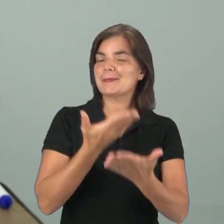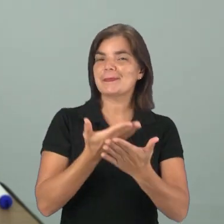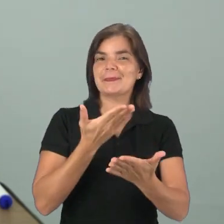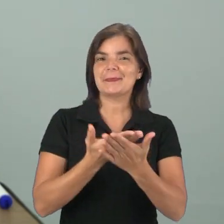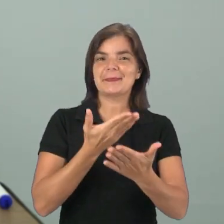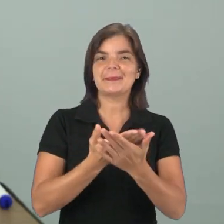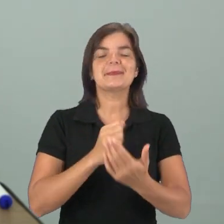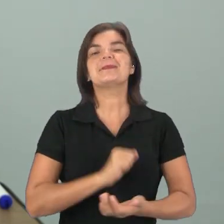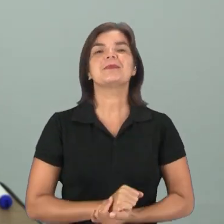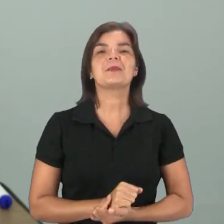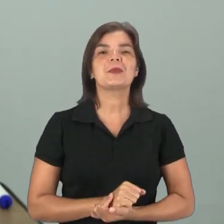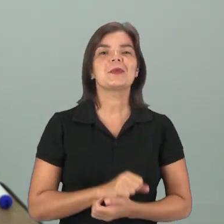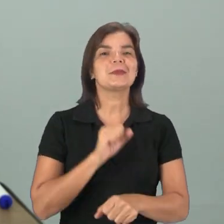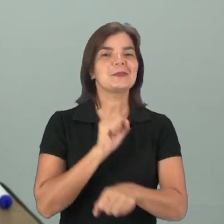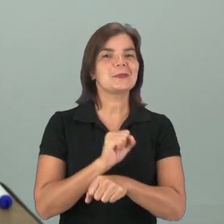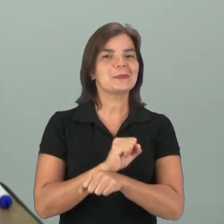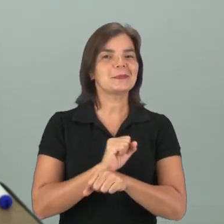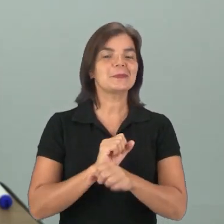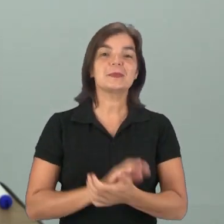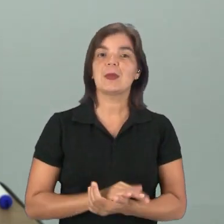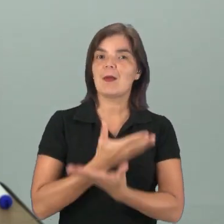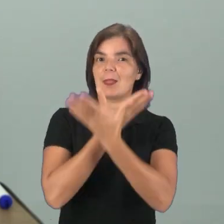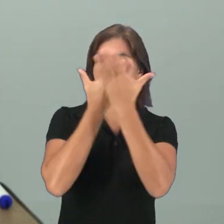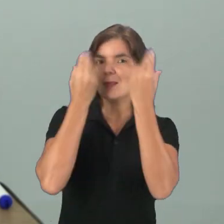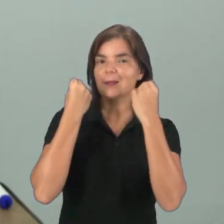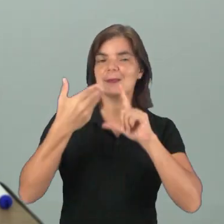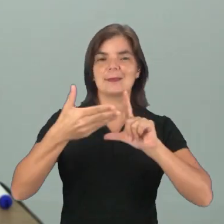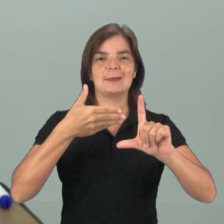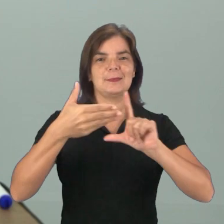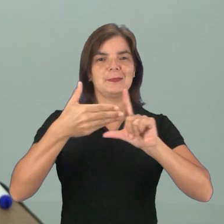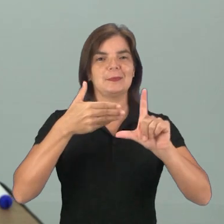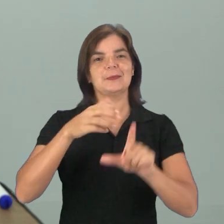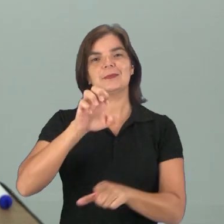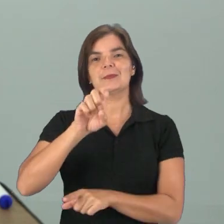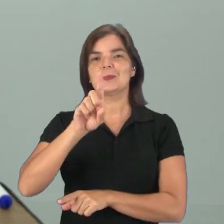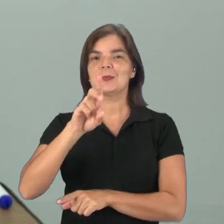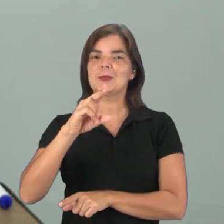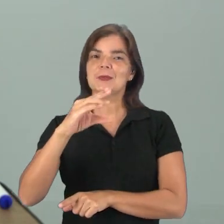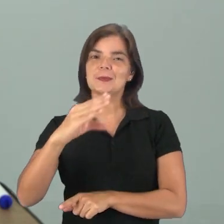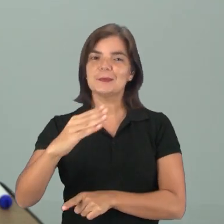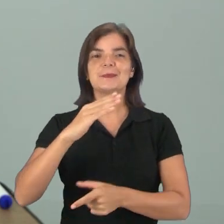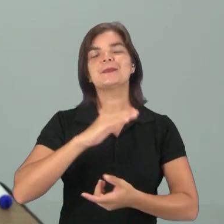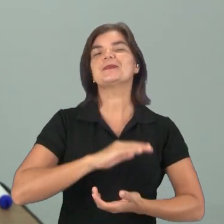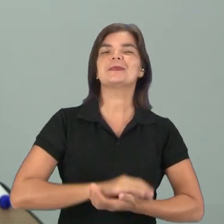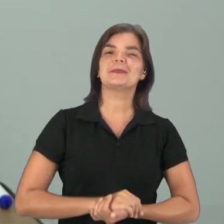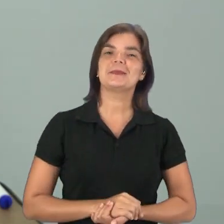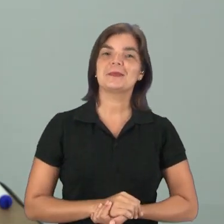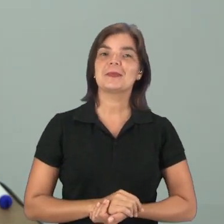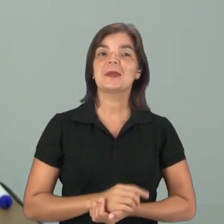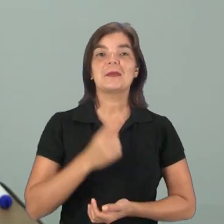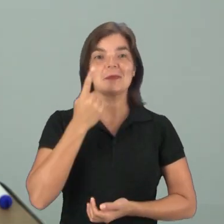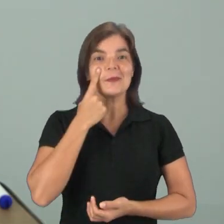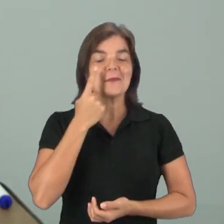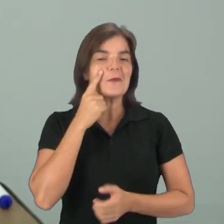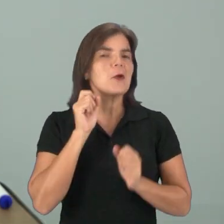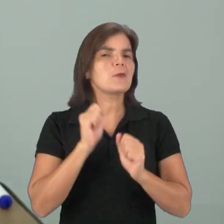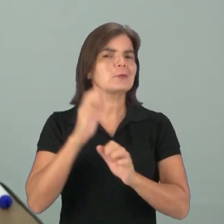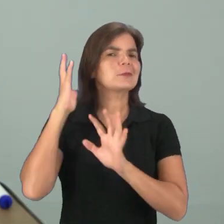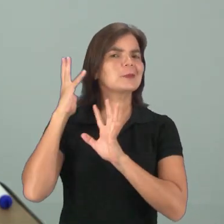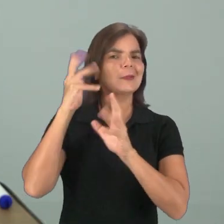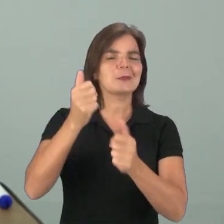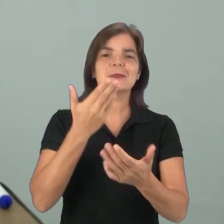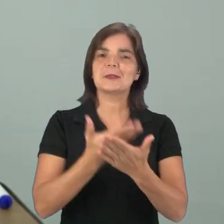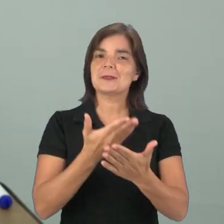na próxima aula. Conto com você. E não esqueça de acessar a nossa plataforma Eduque. Nela você pode